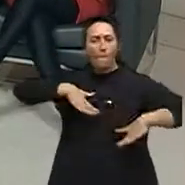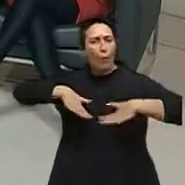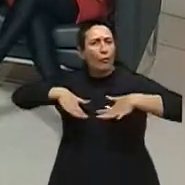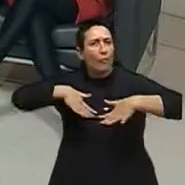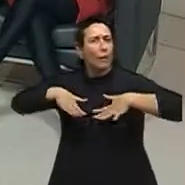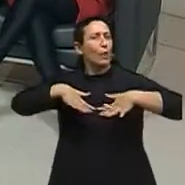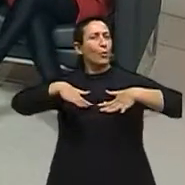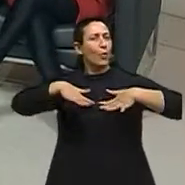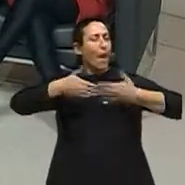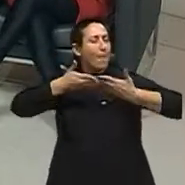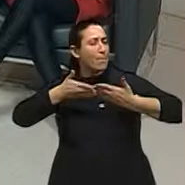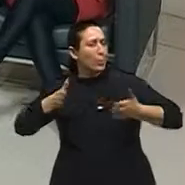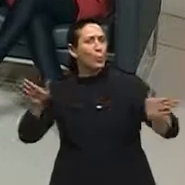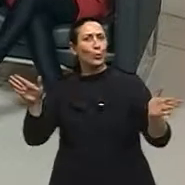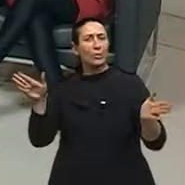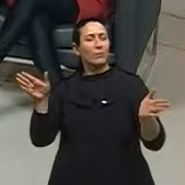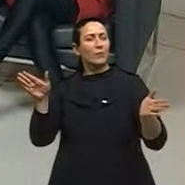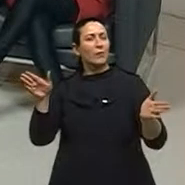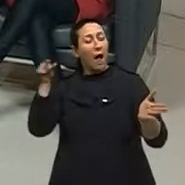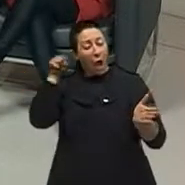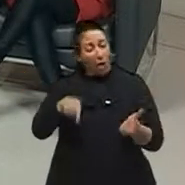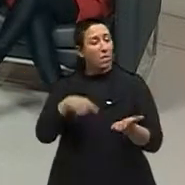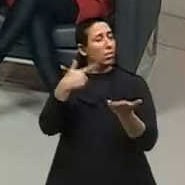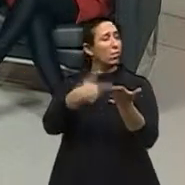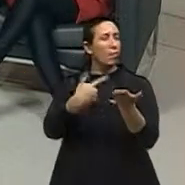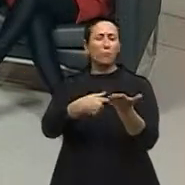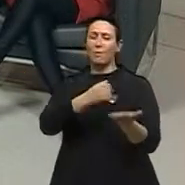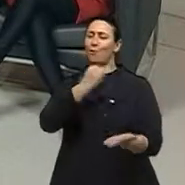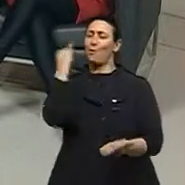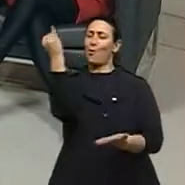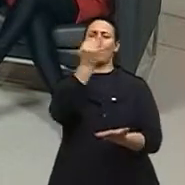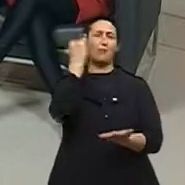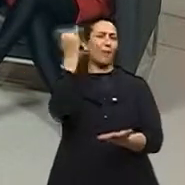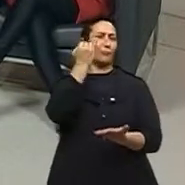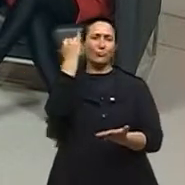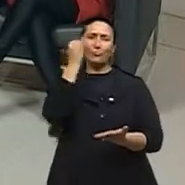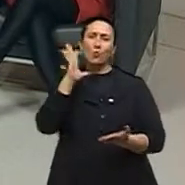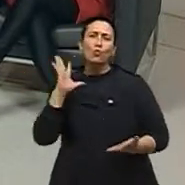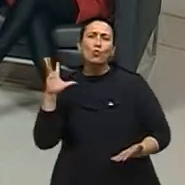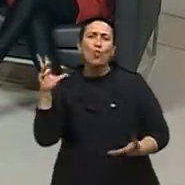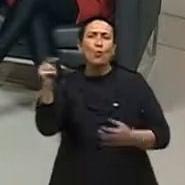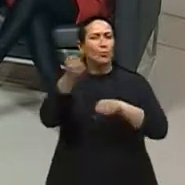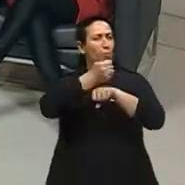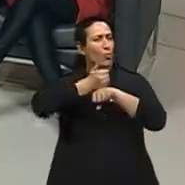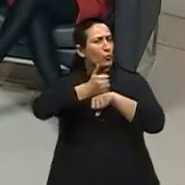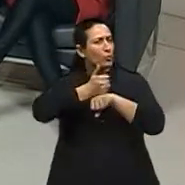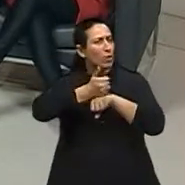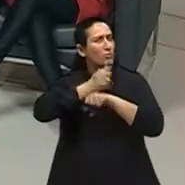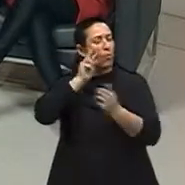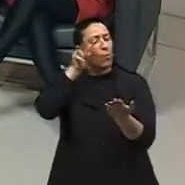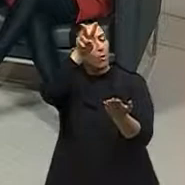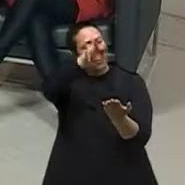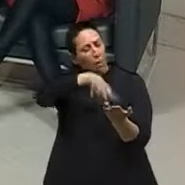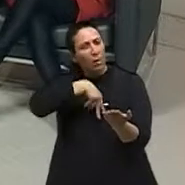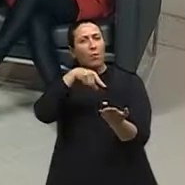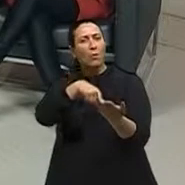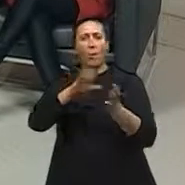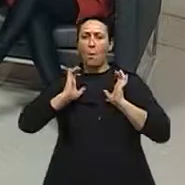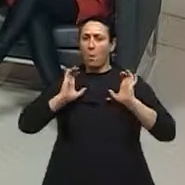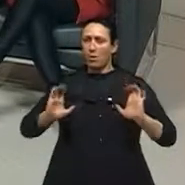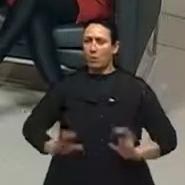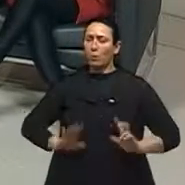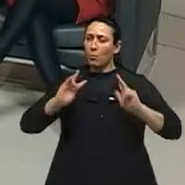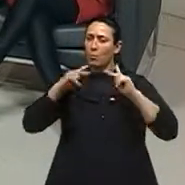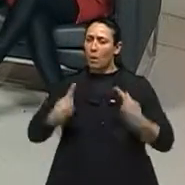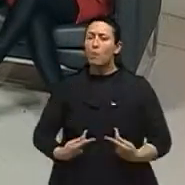abertura desta forma esta obra é uma contribuição indispensável aos profissionais que estudam o comportamento humano e também a todos